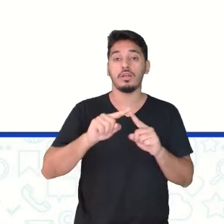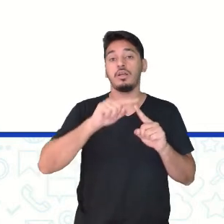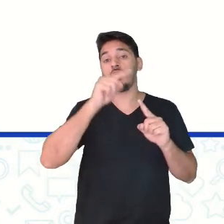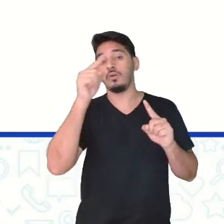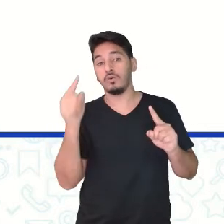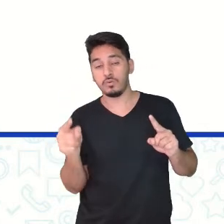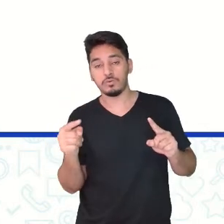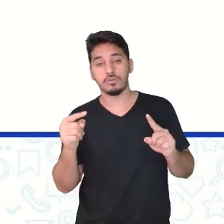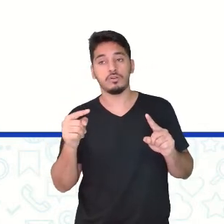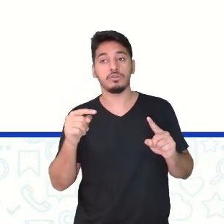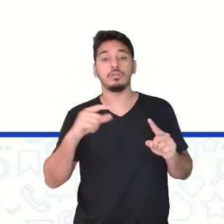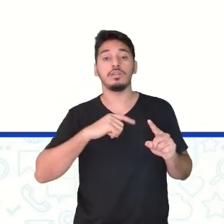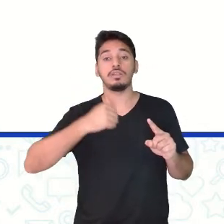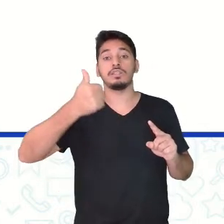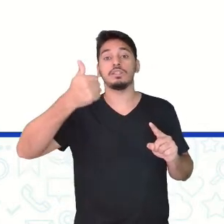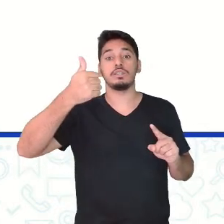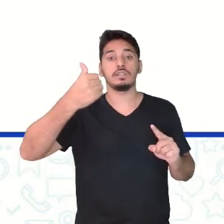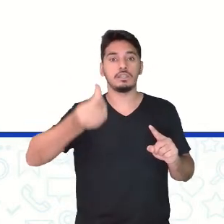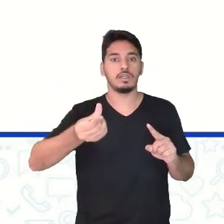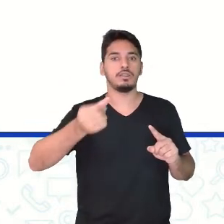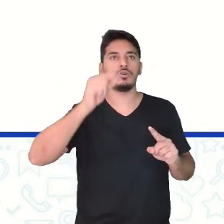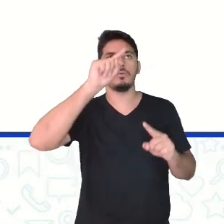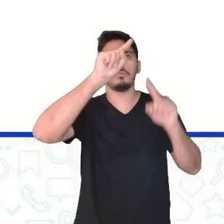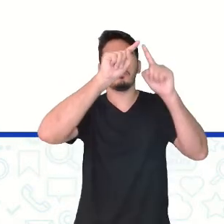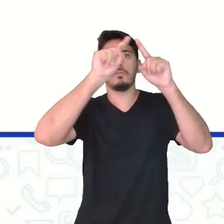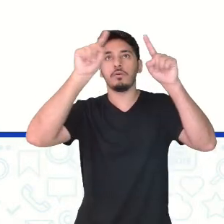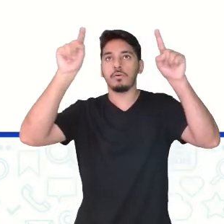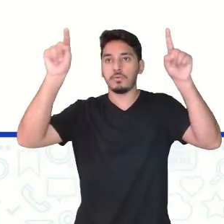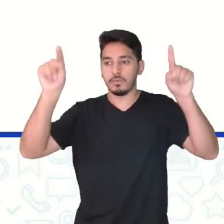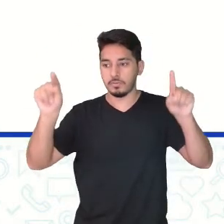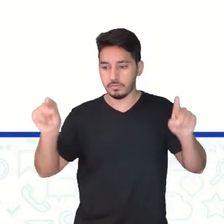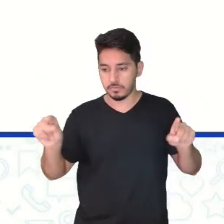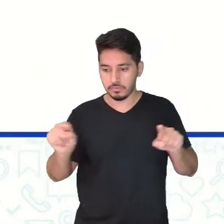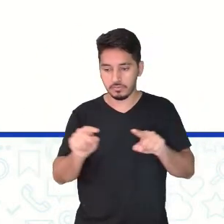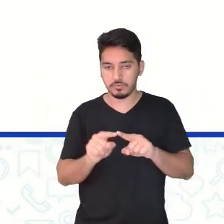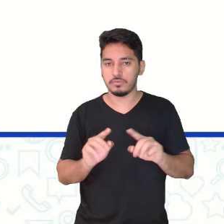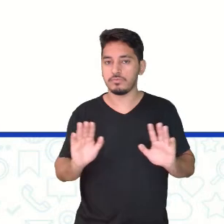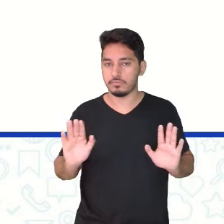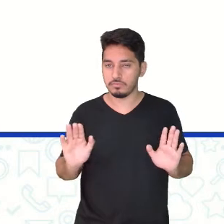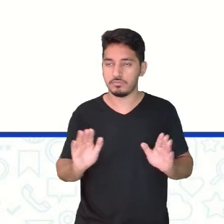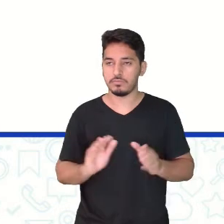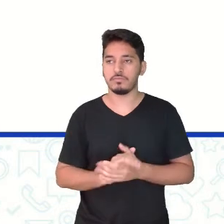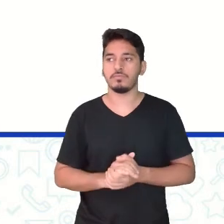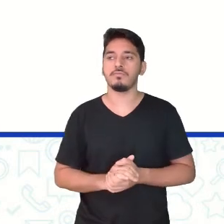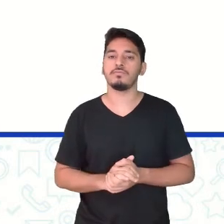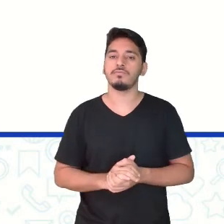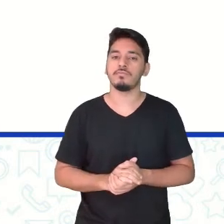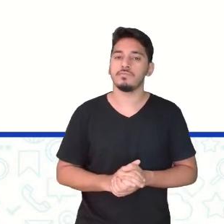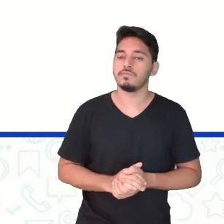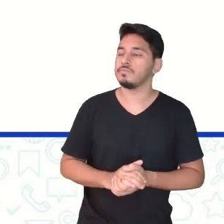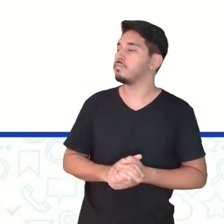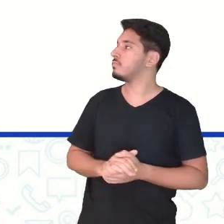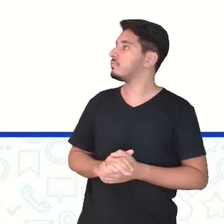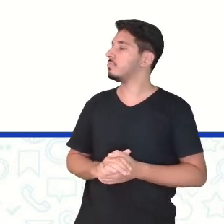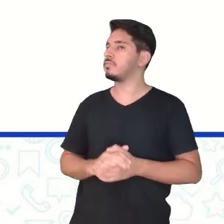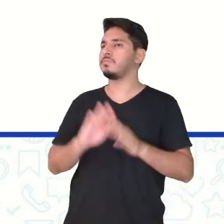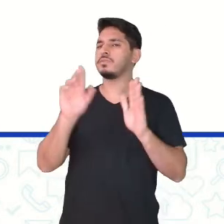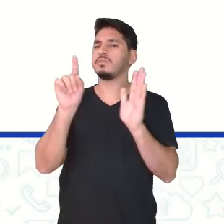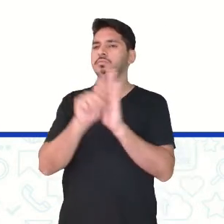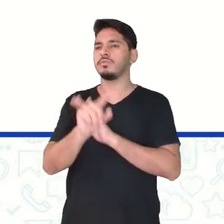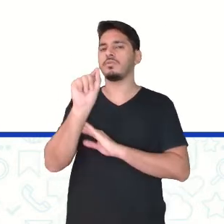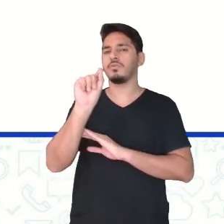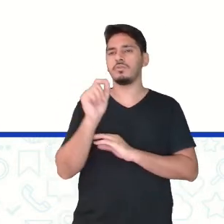a quarta figura tem 16 pontos, que também forma outra figura com vários quadrados. Isso. Mas a pergunta